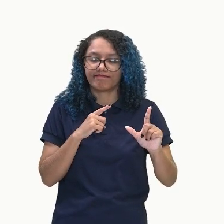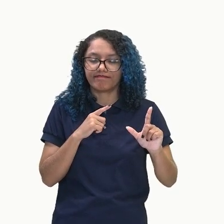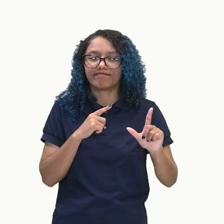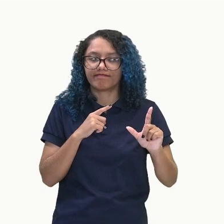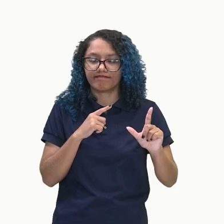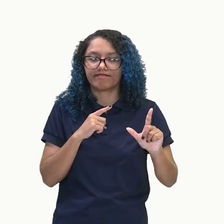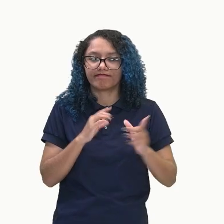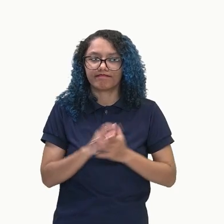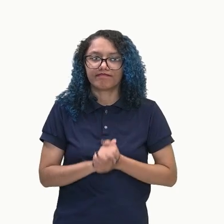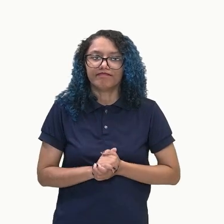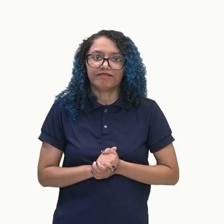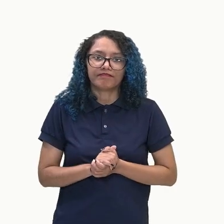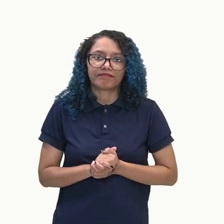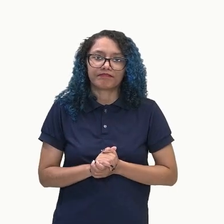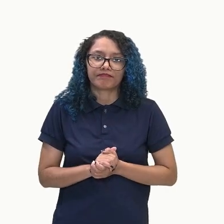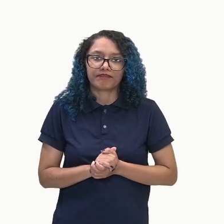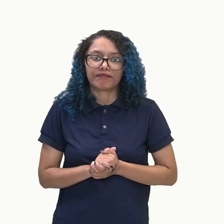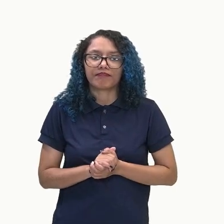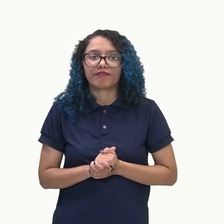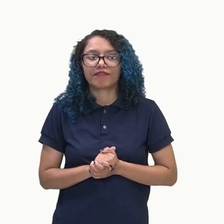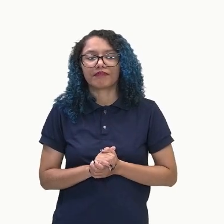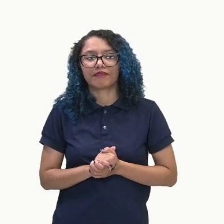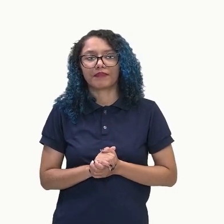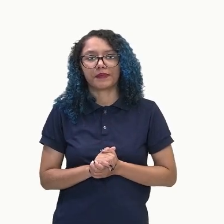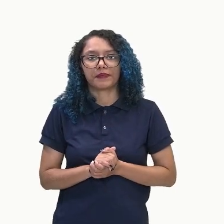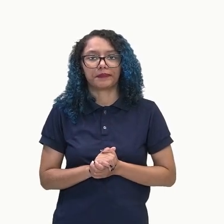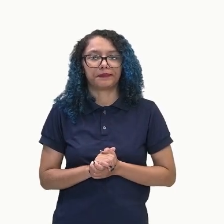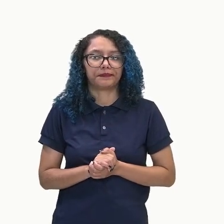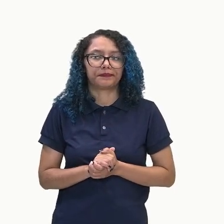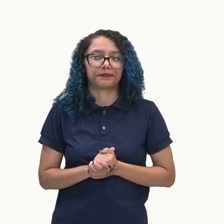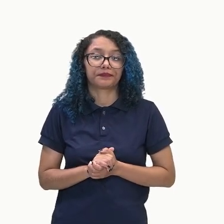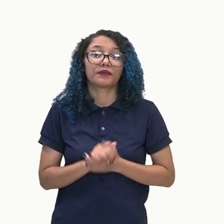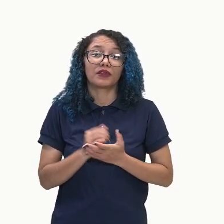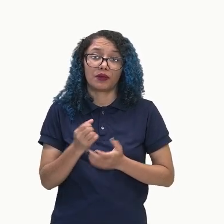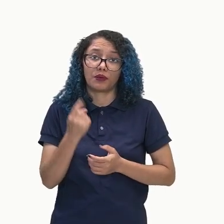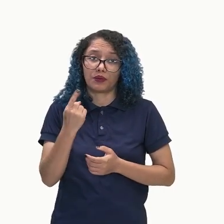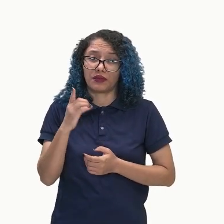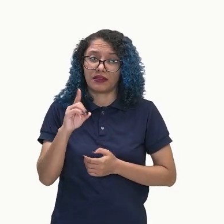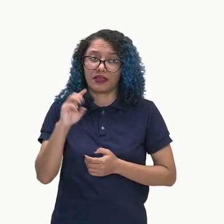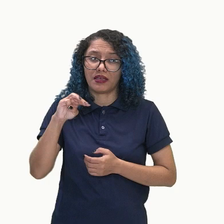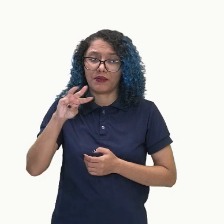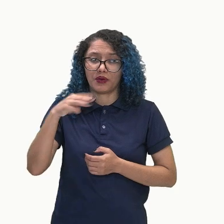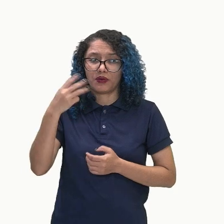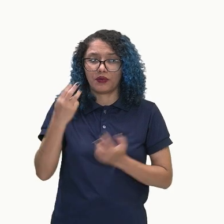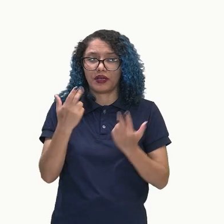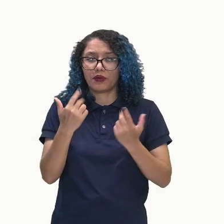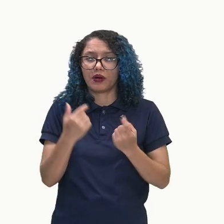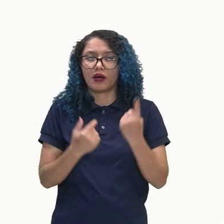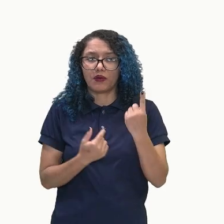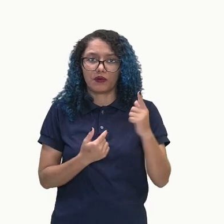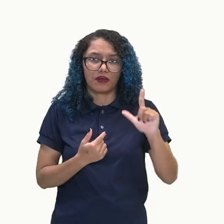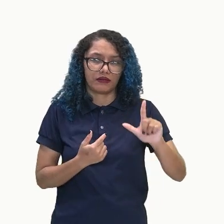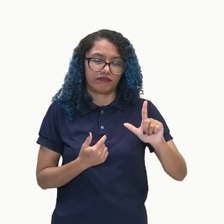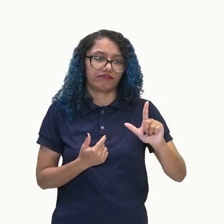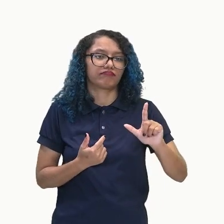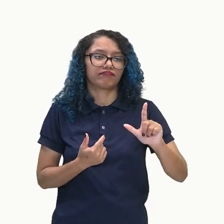que lembra centímetro e por aí vai, 1 decímetro cúbico corresponde a 1 litro.